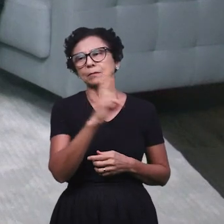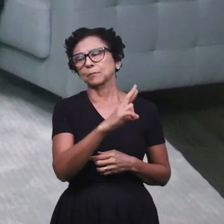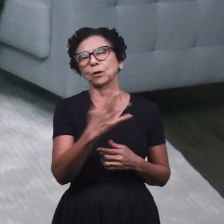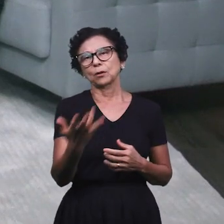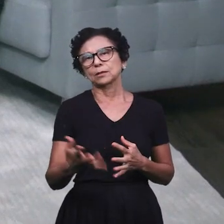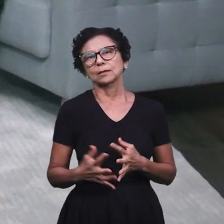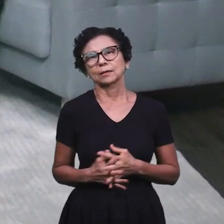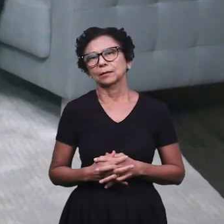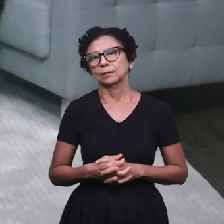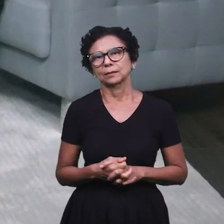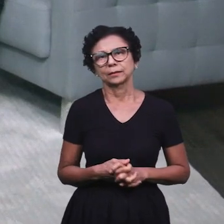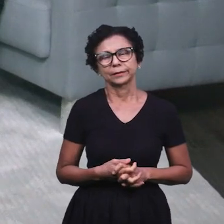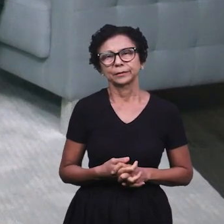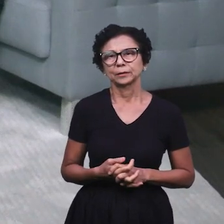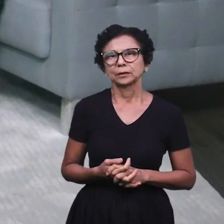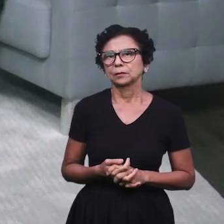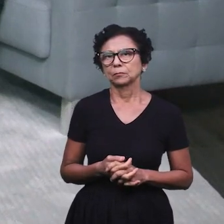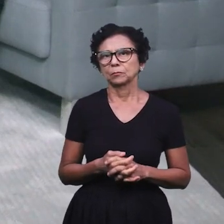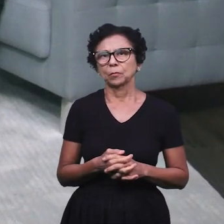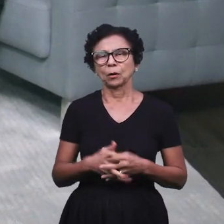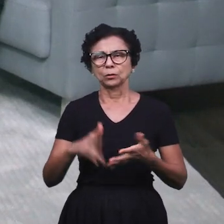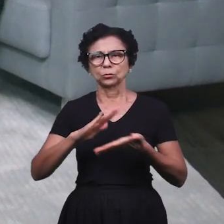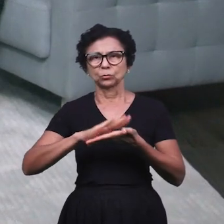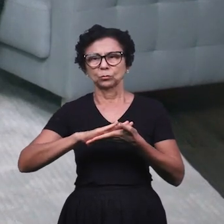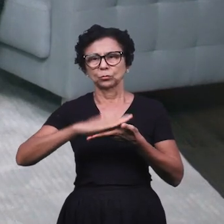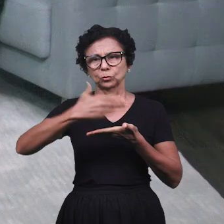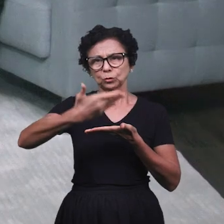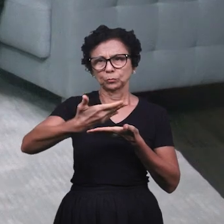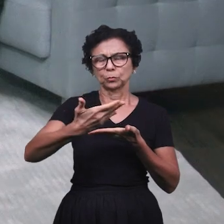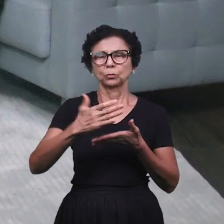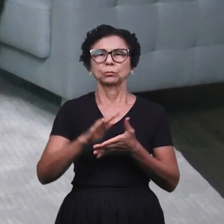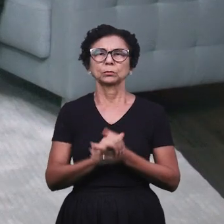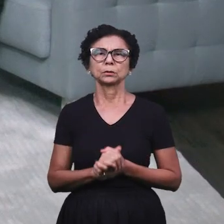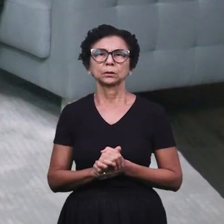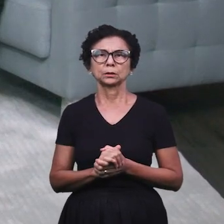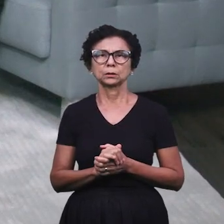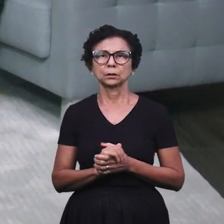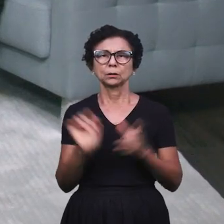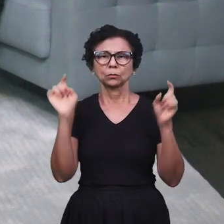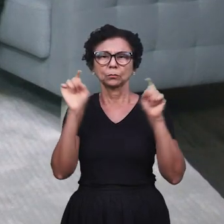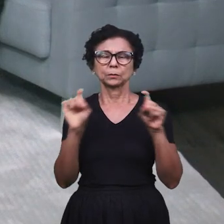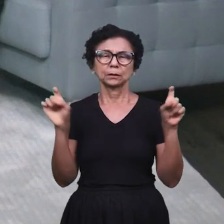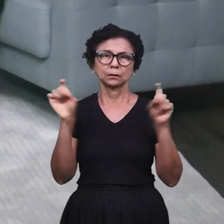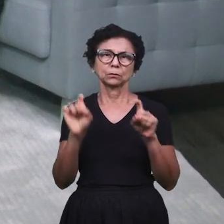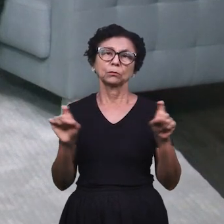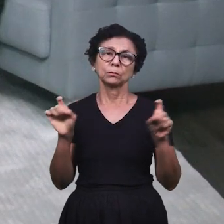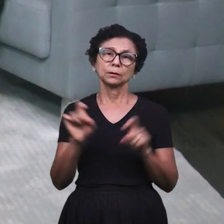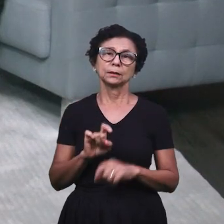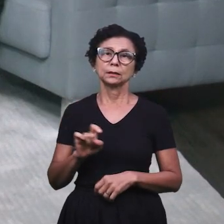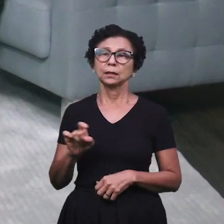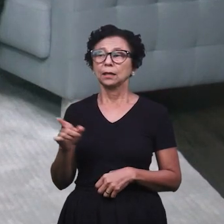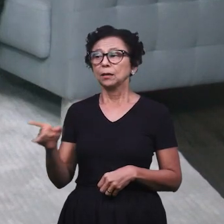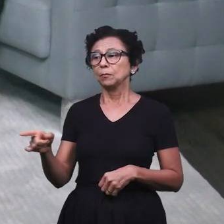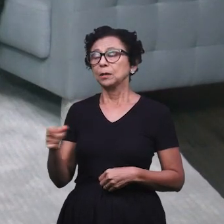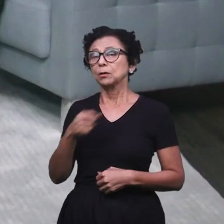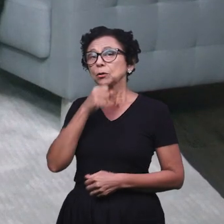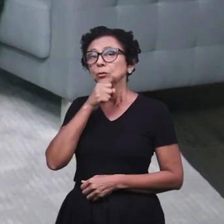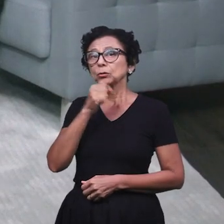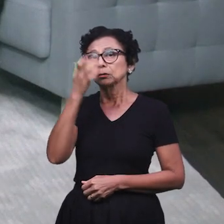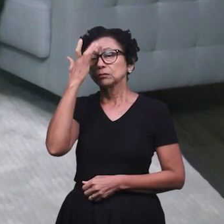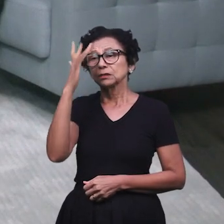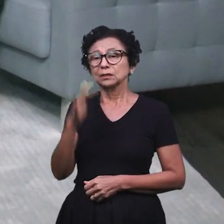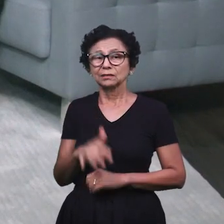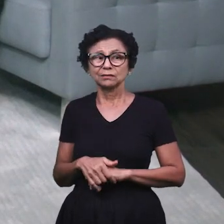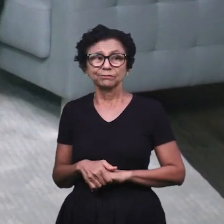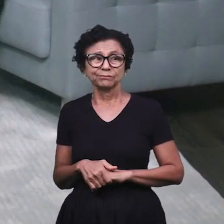hoje ela é enviada ou pelo notebook, pelo computador ou pelo celular. Às vezes o idoso ele não sabe manusear, mas se o jovem sentar